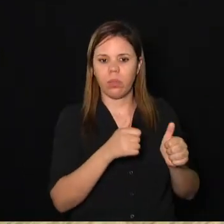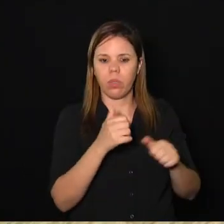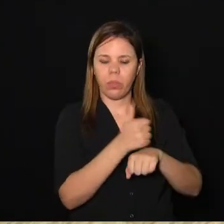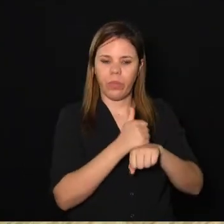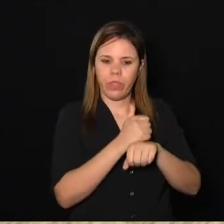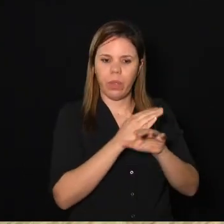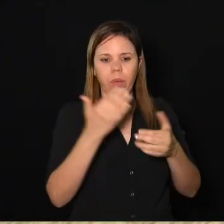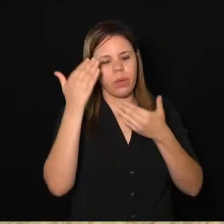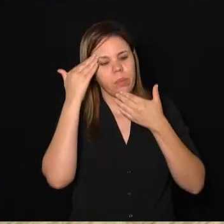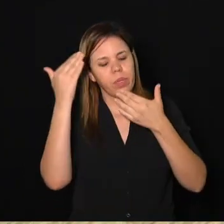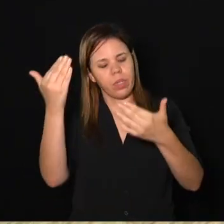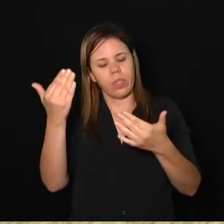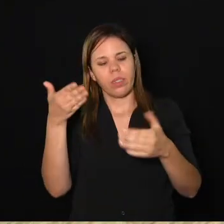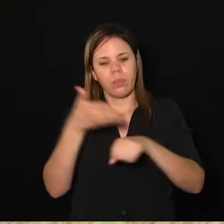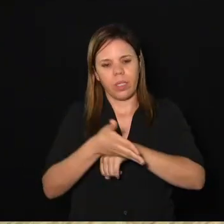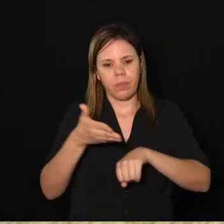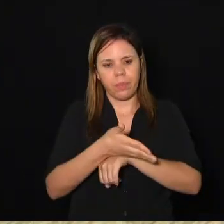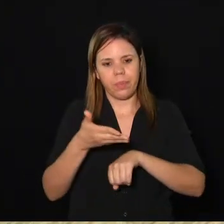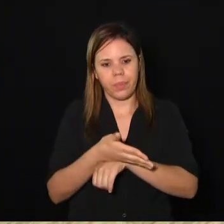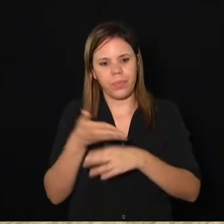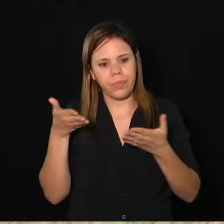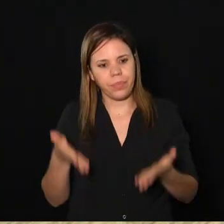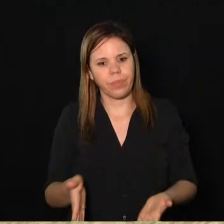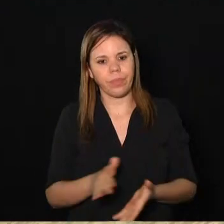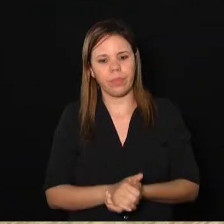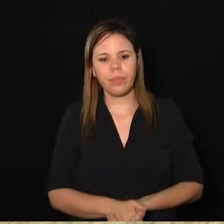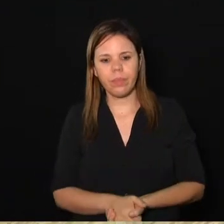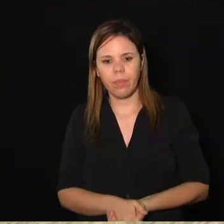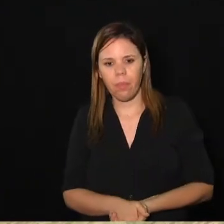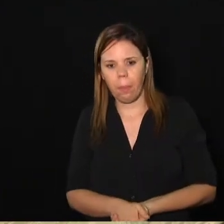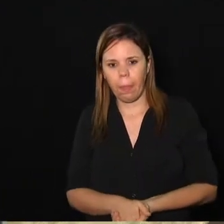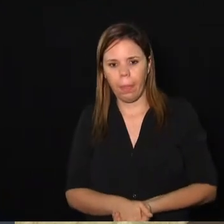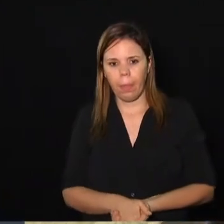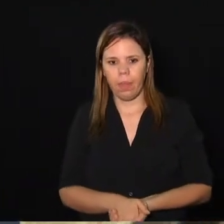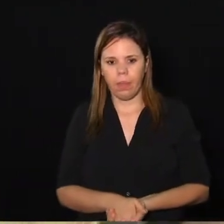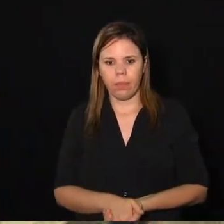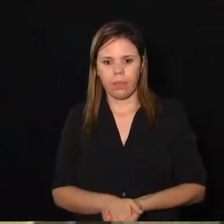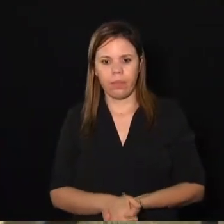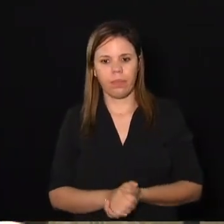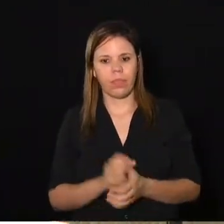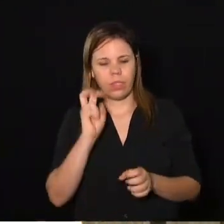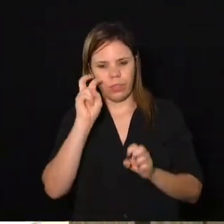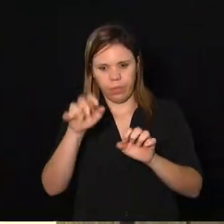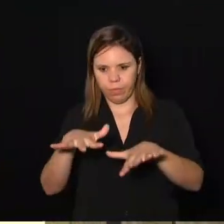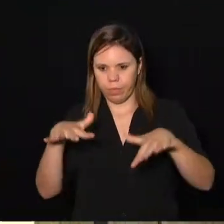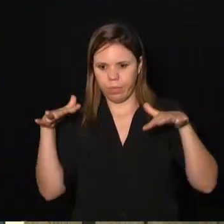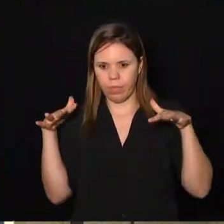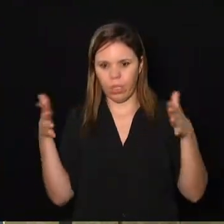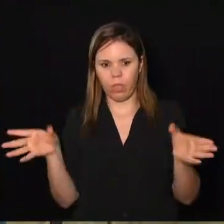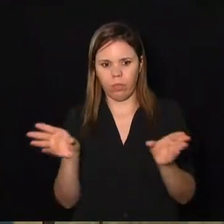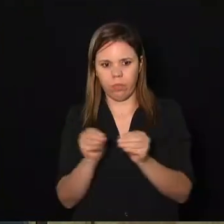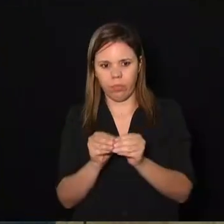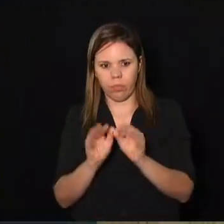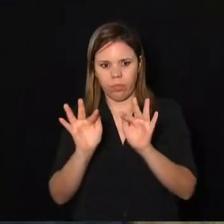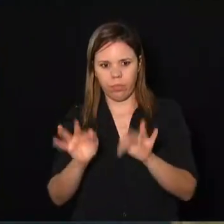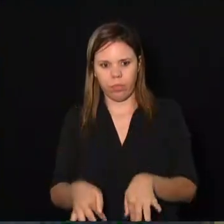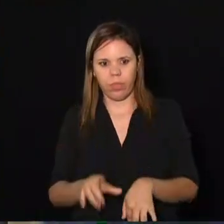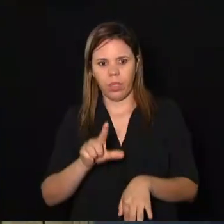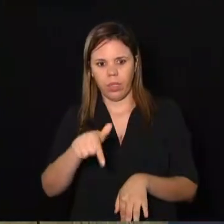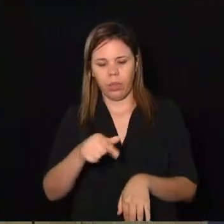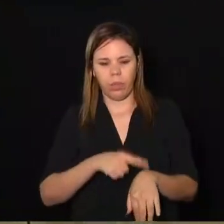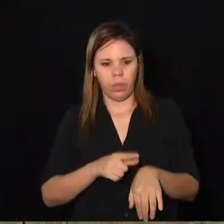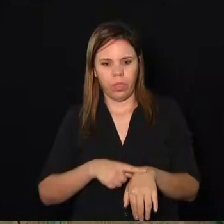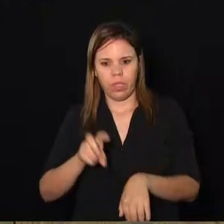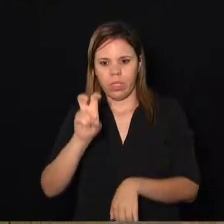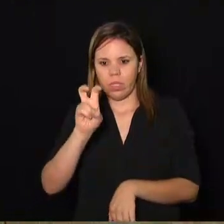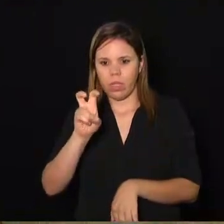Ok, vereador. Muito obrigada pela sua participação aqui com a gente. Bom, como a viu, a audiência pública se encerra por aqui. Daqui a pouquinho, às